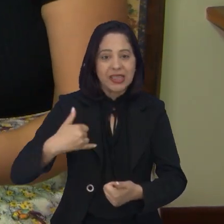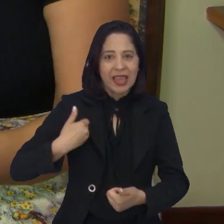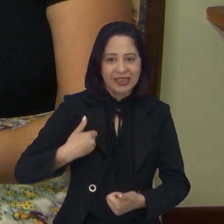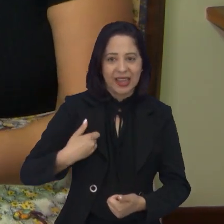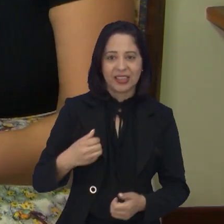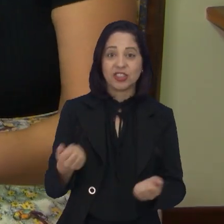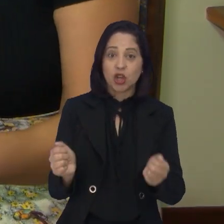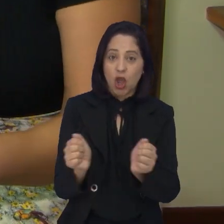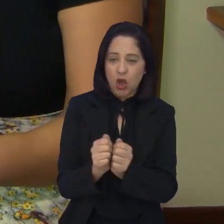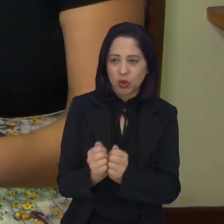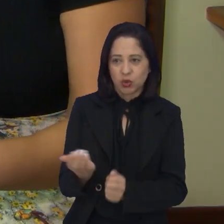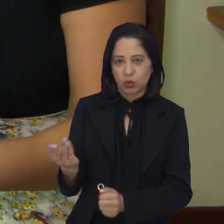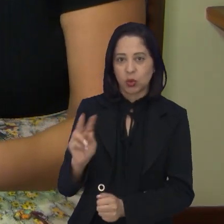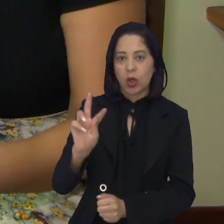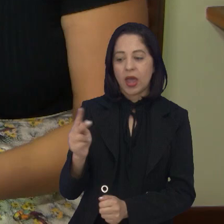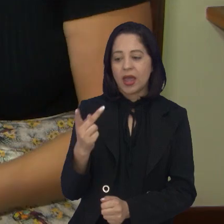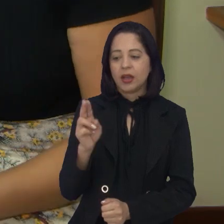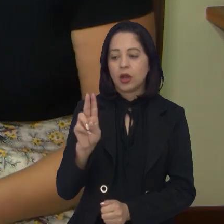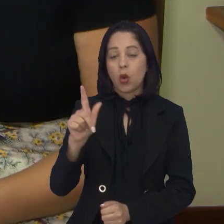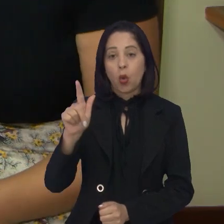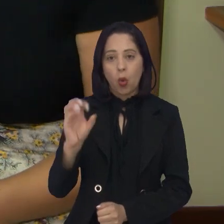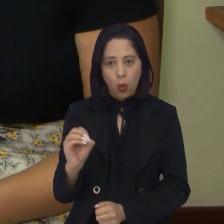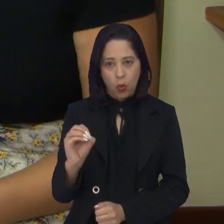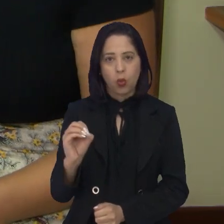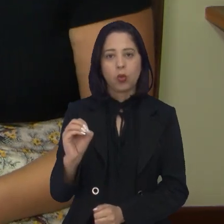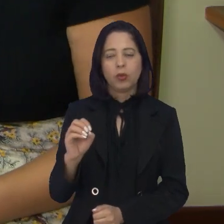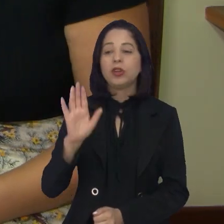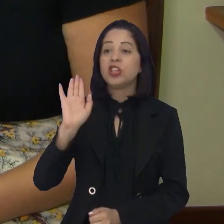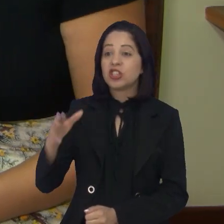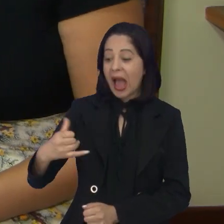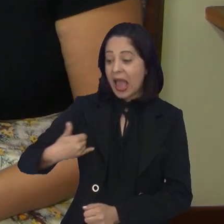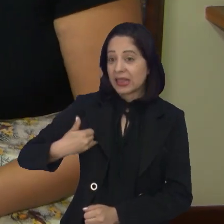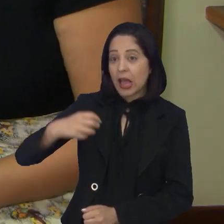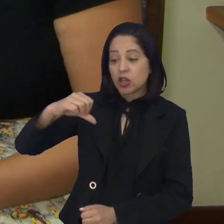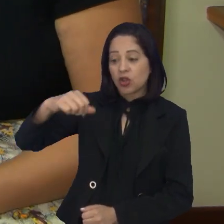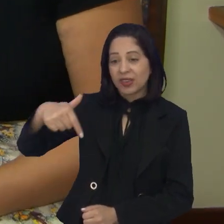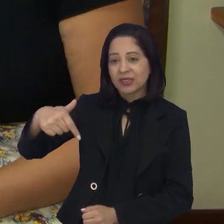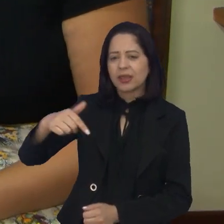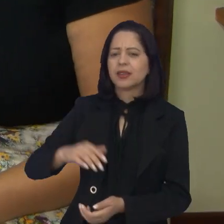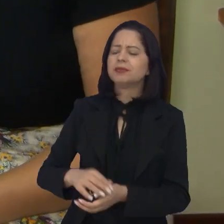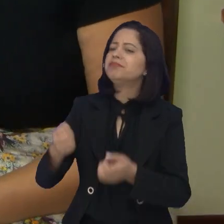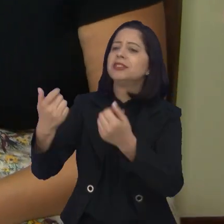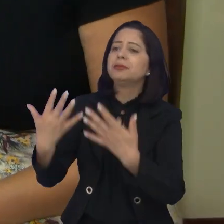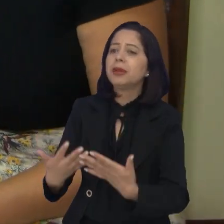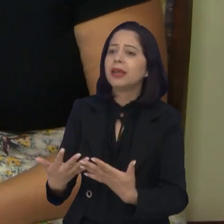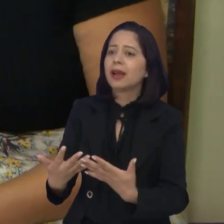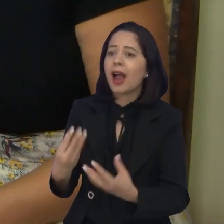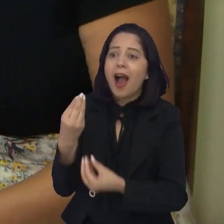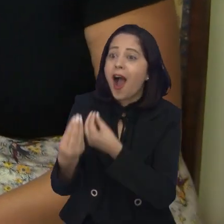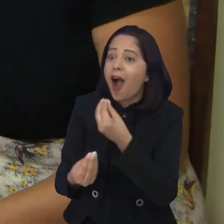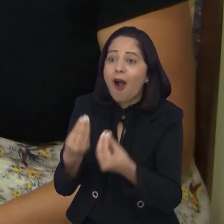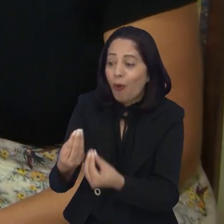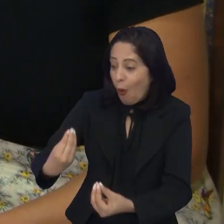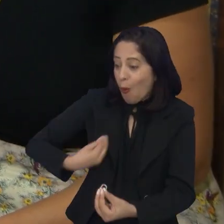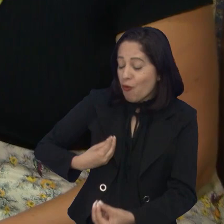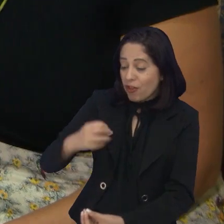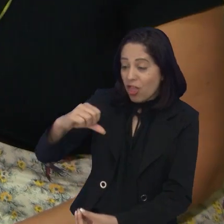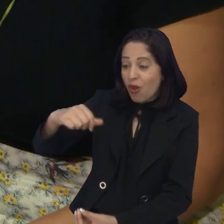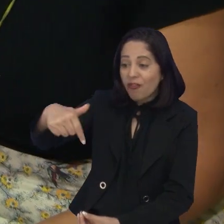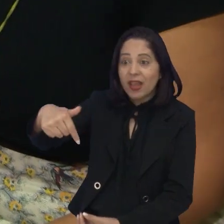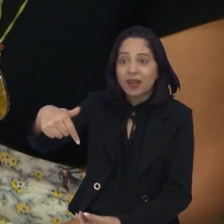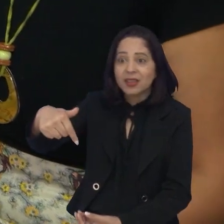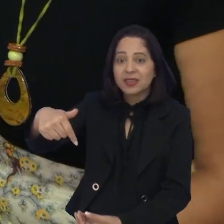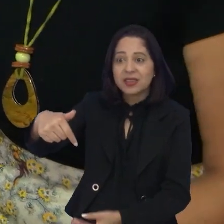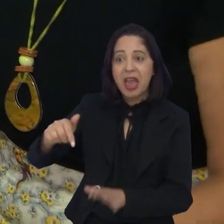brigadeiro Hugo de Oliveira Piva, que fez aí 97 anos. Brigadeiro, como que é chegar aos 97 anos aí